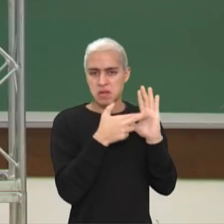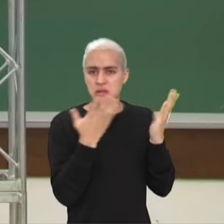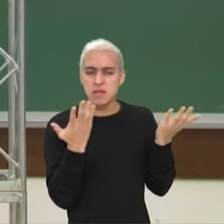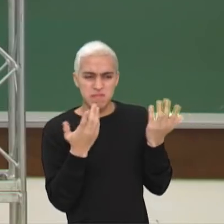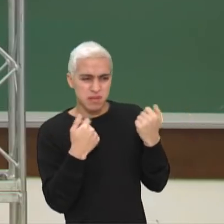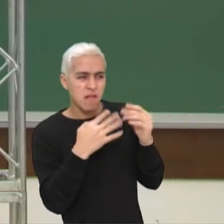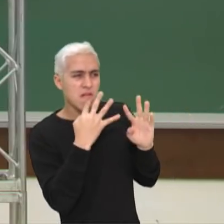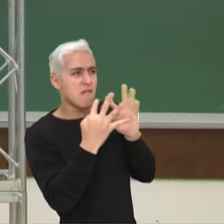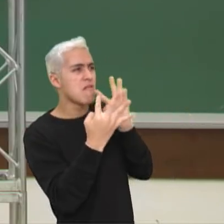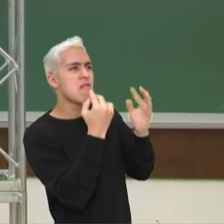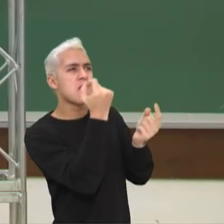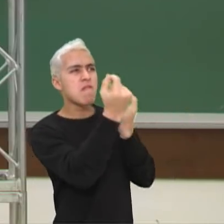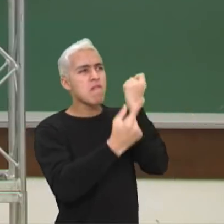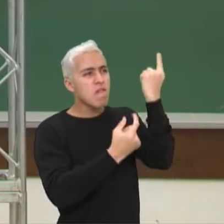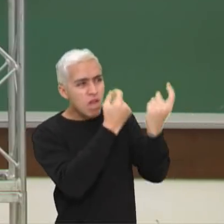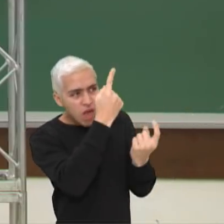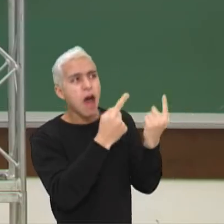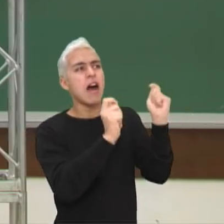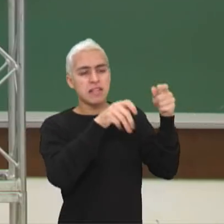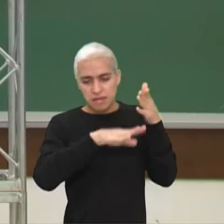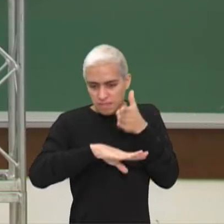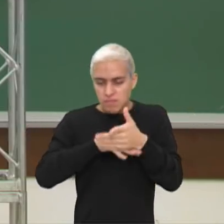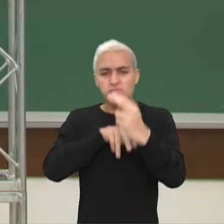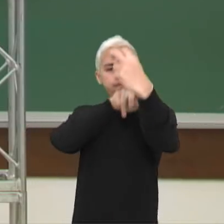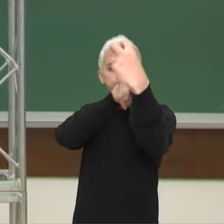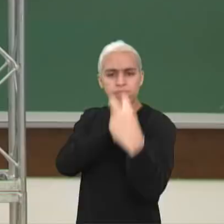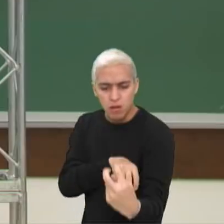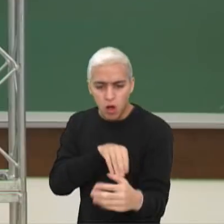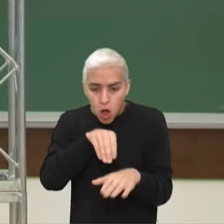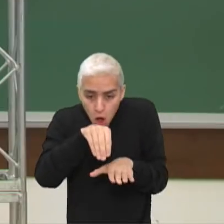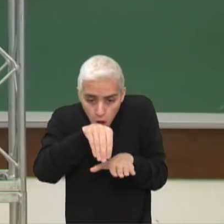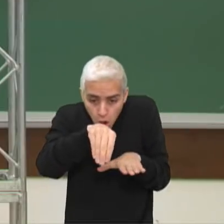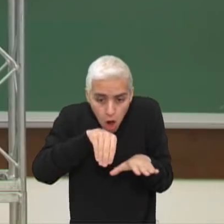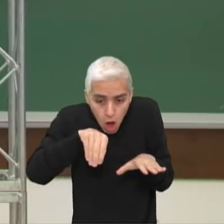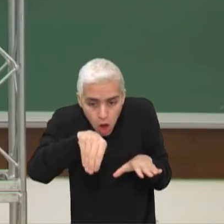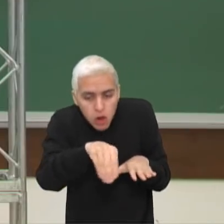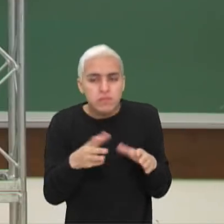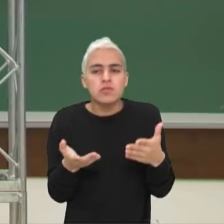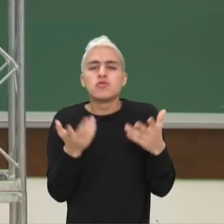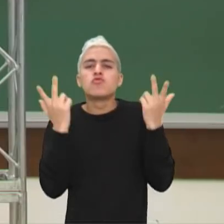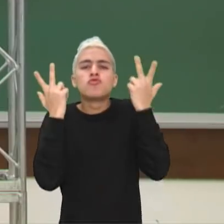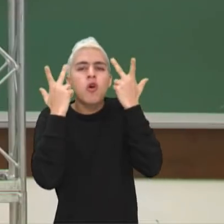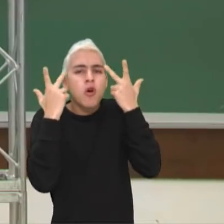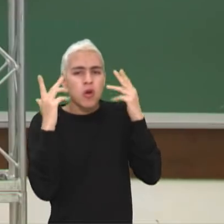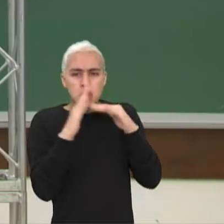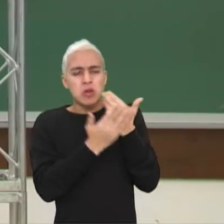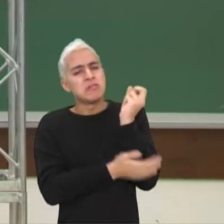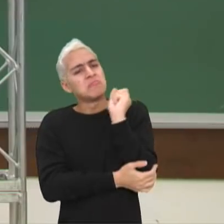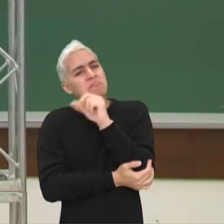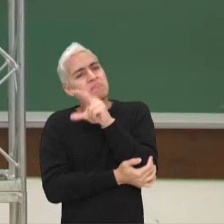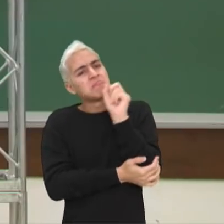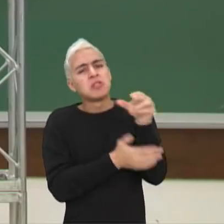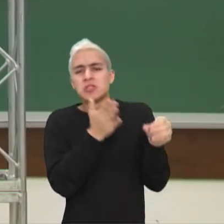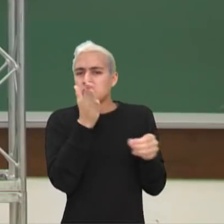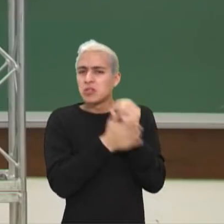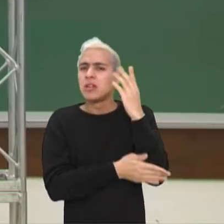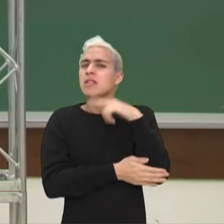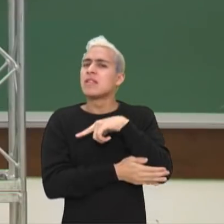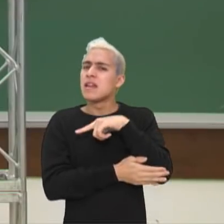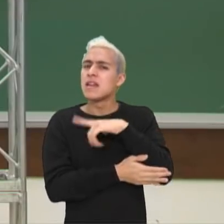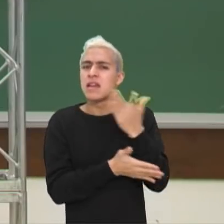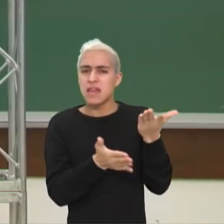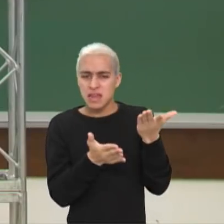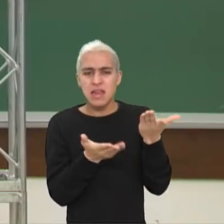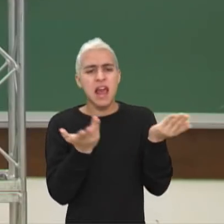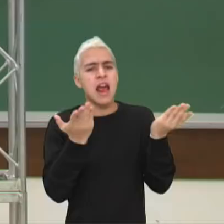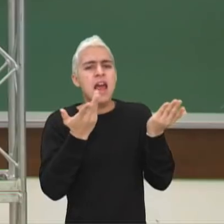algumas regras para poder participar do jogo, né? Um jogo muito comum na escola, que eu vejo bastante os alunos, as